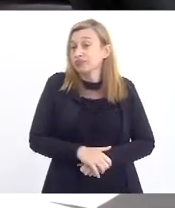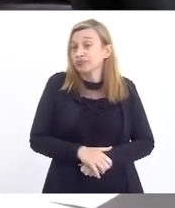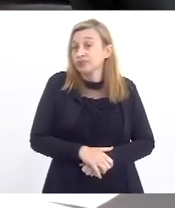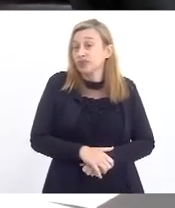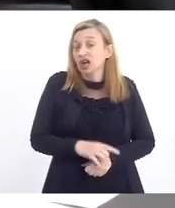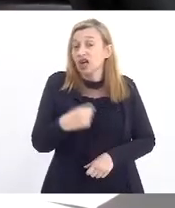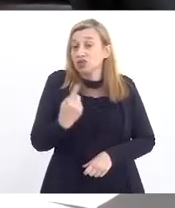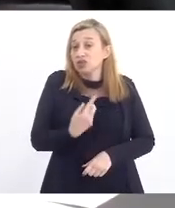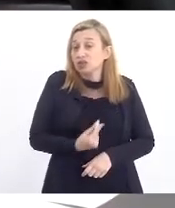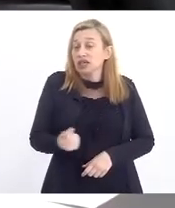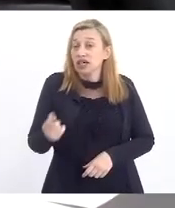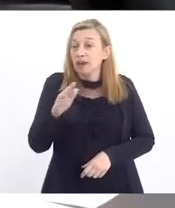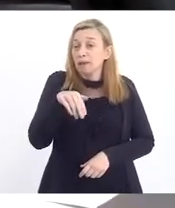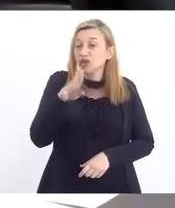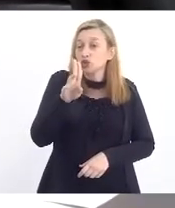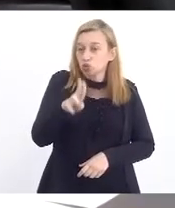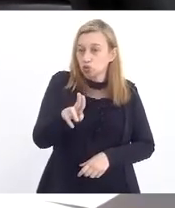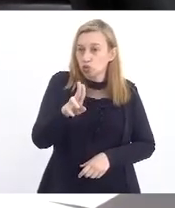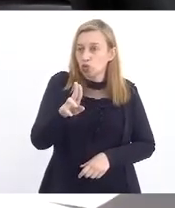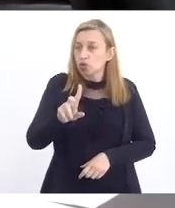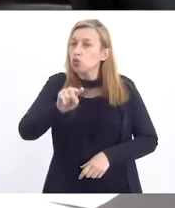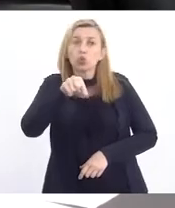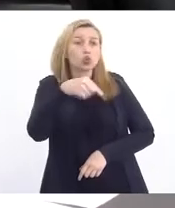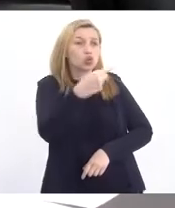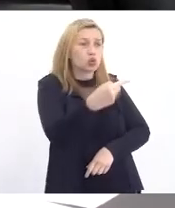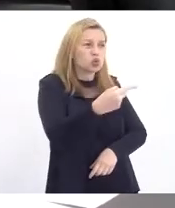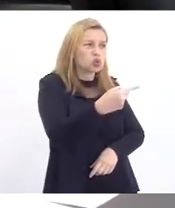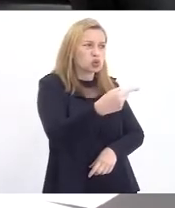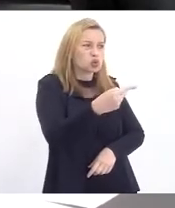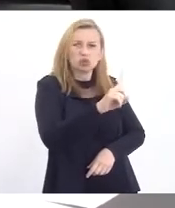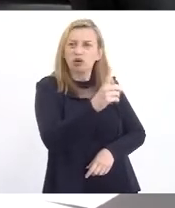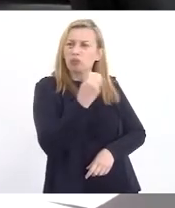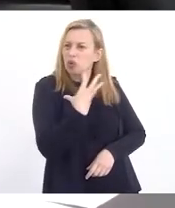nossa saída é o Guandu, mas o resto não serve para nada?